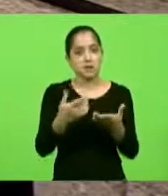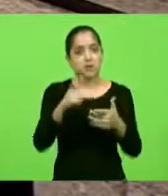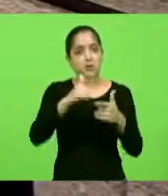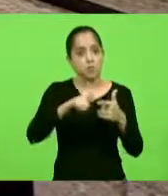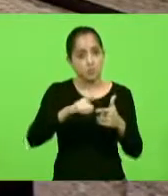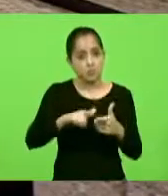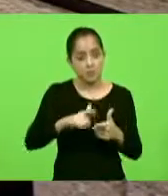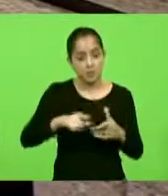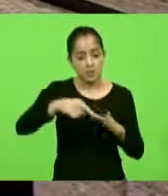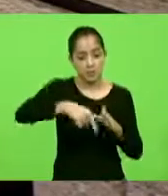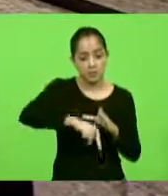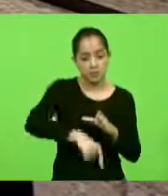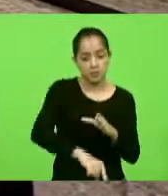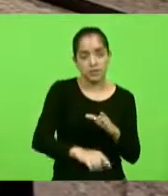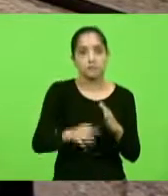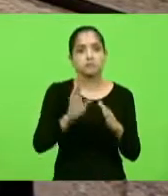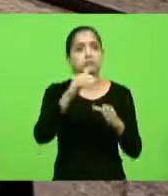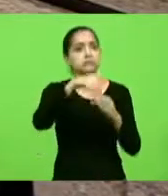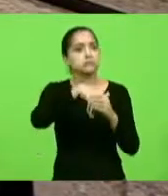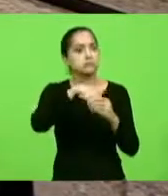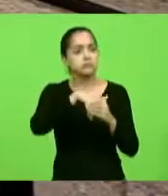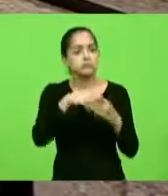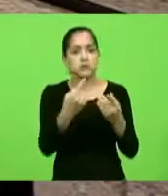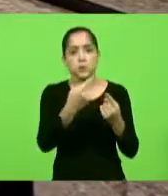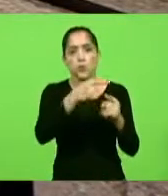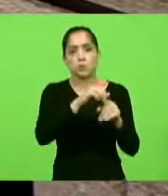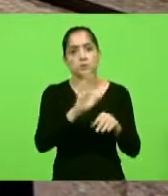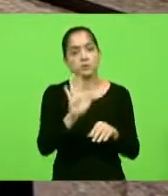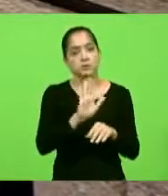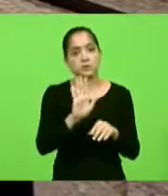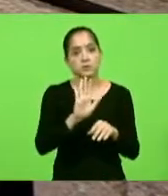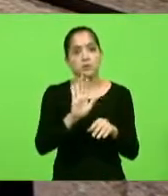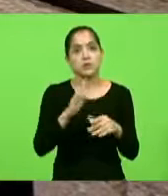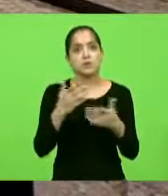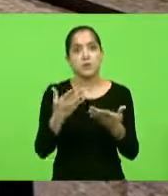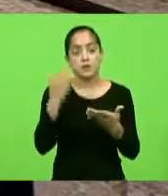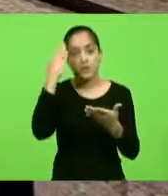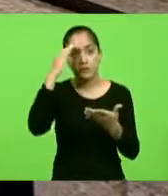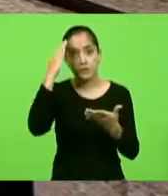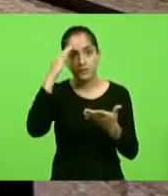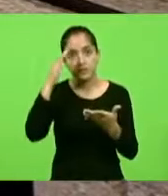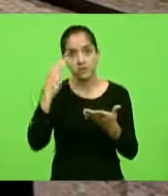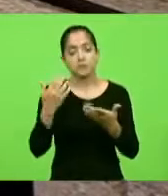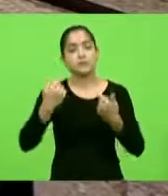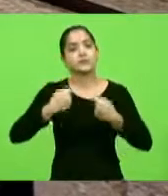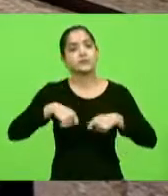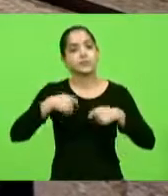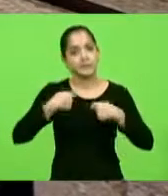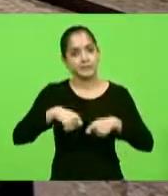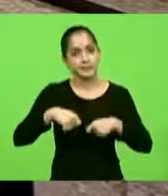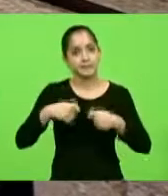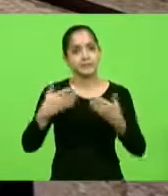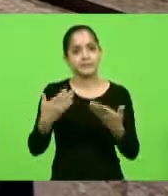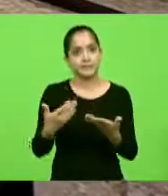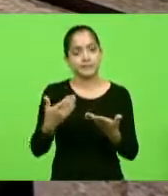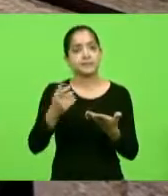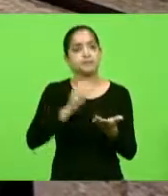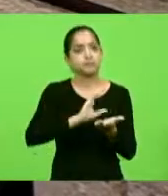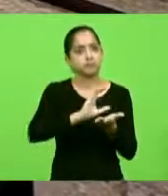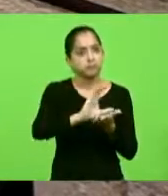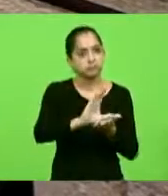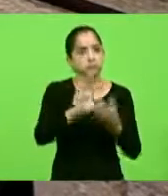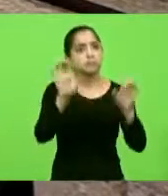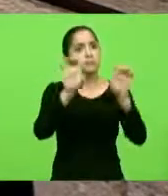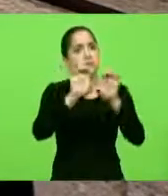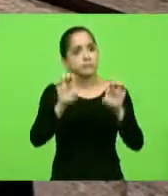Estado. Mas não vou voltar de maneira contrária, até porque eu entendo que nós precisamos, sim, investir na infraestrutura. O